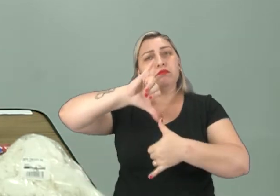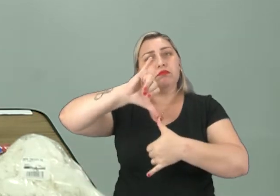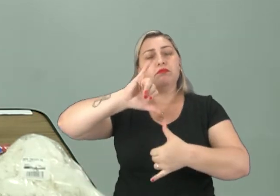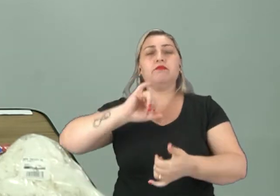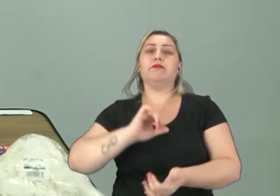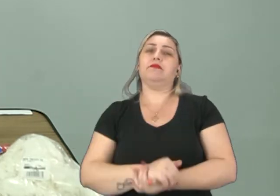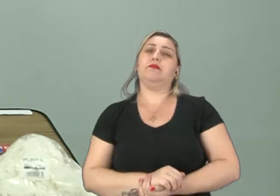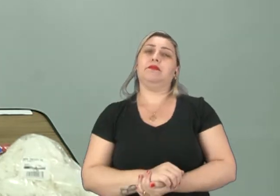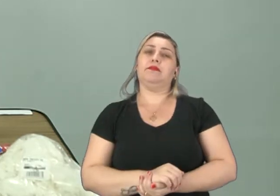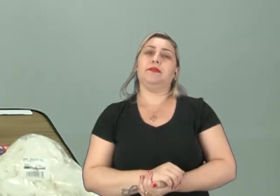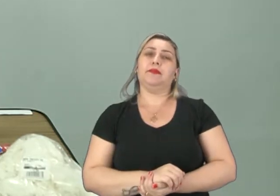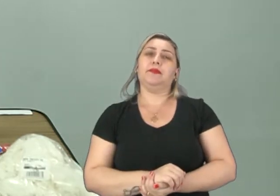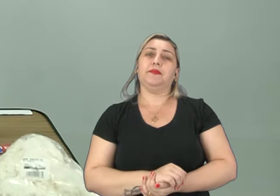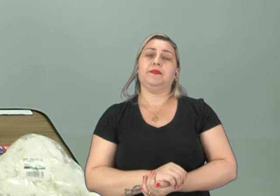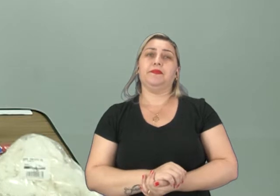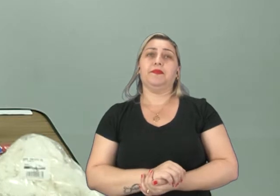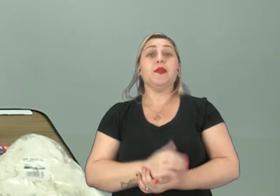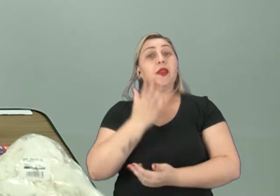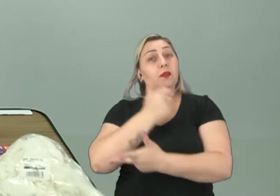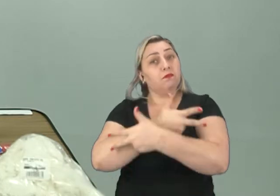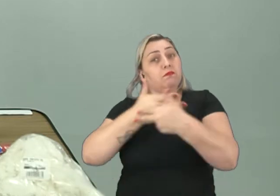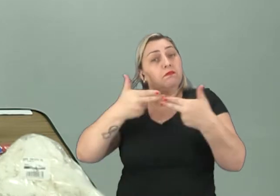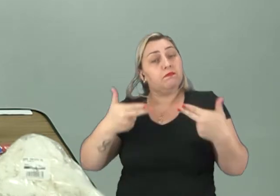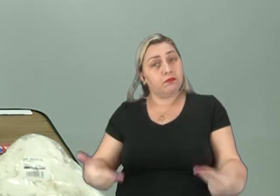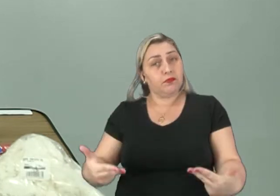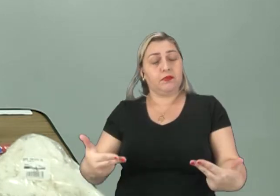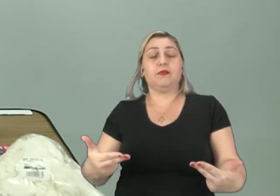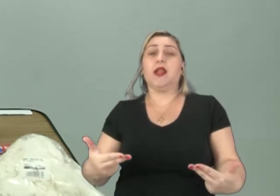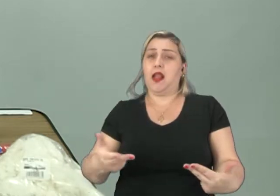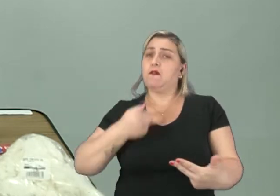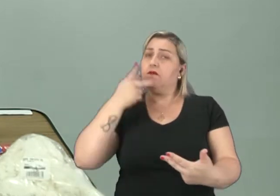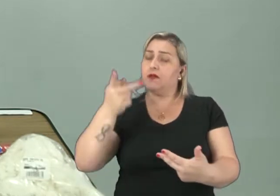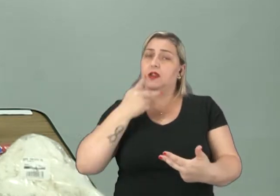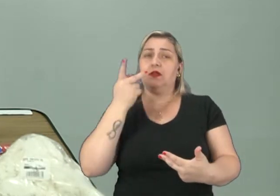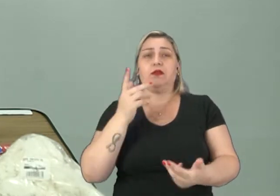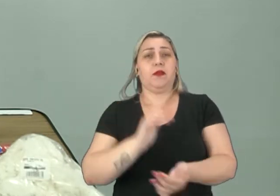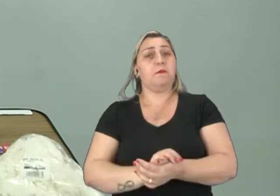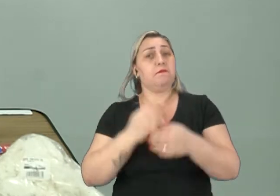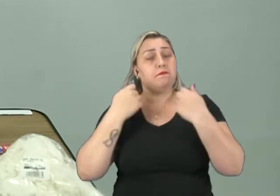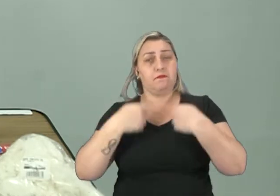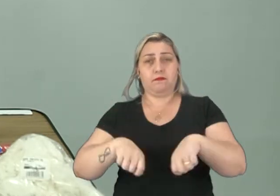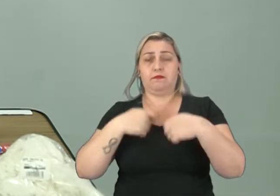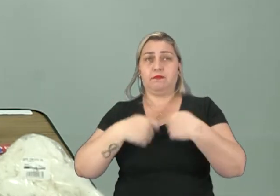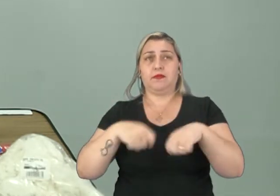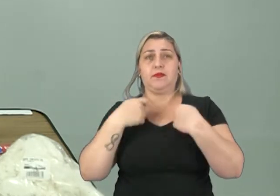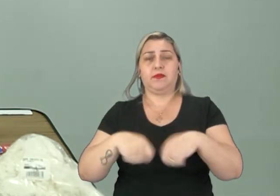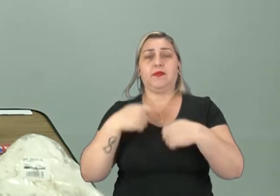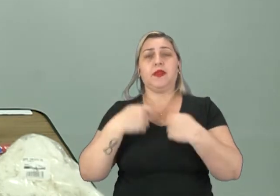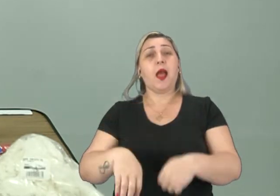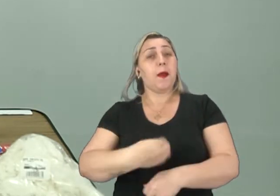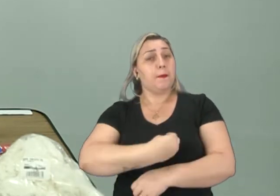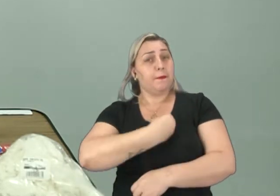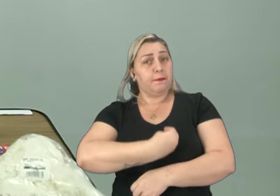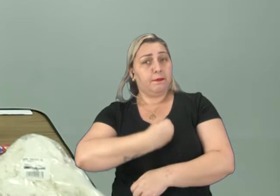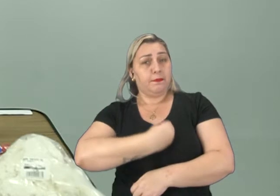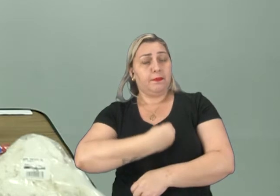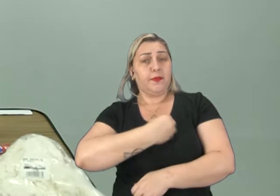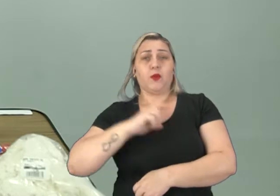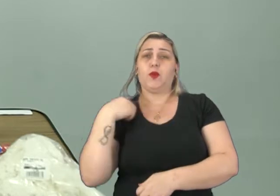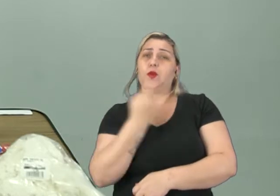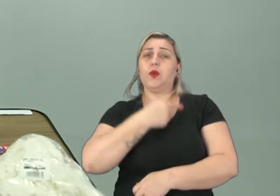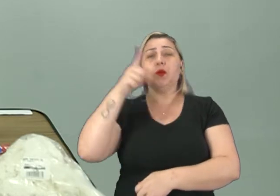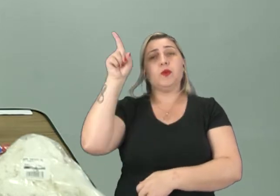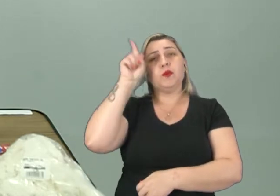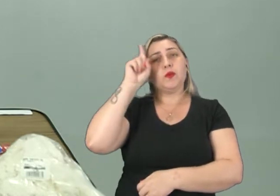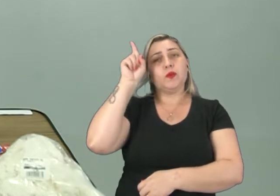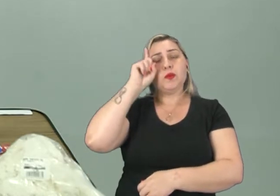são os lipídios. E essa alimentação, como ela mesma falou, precisa estar presente no nosso